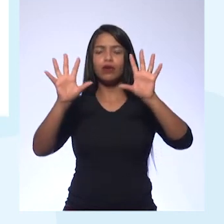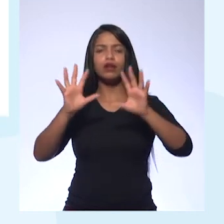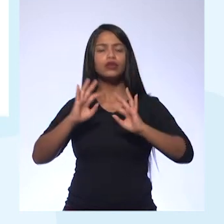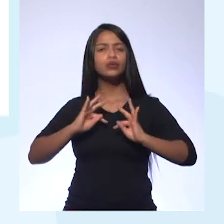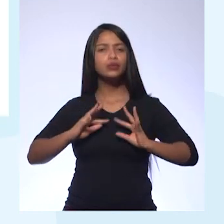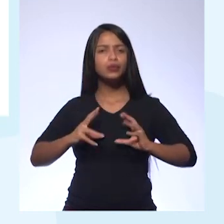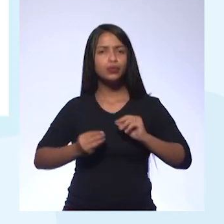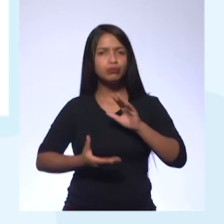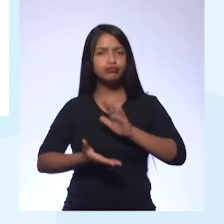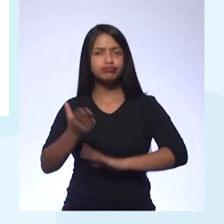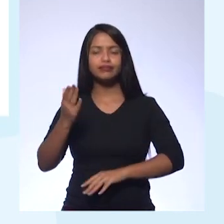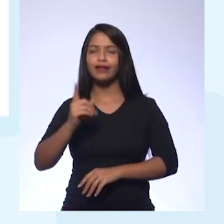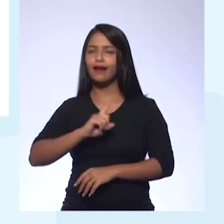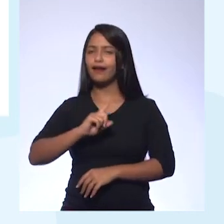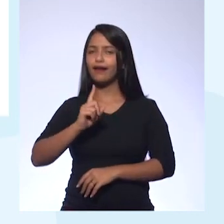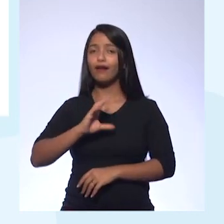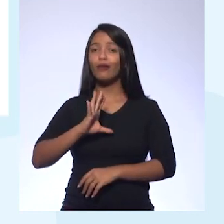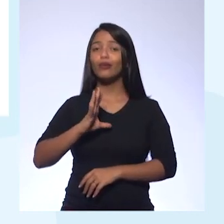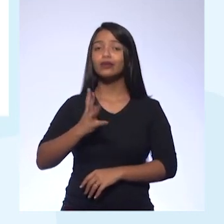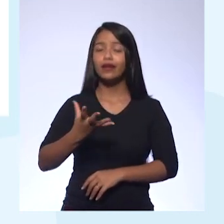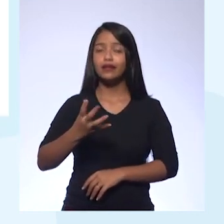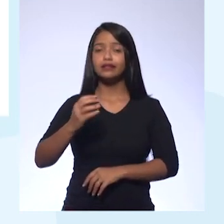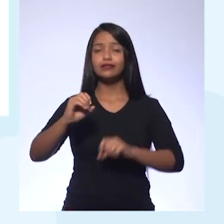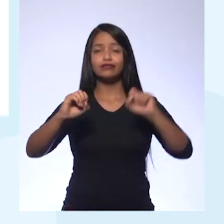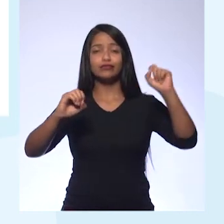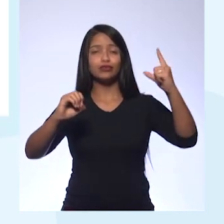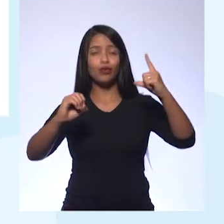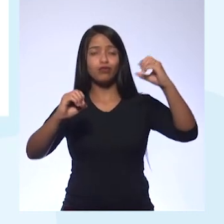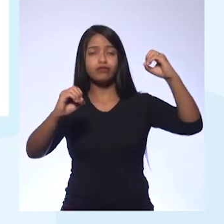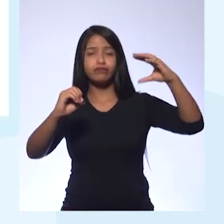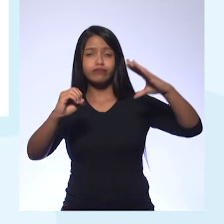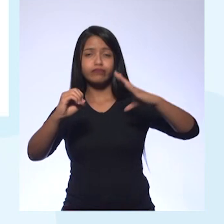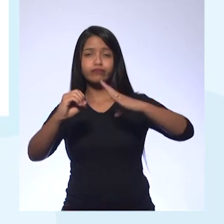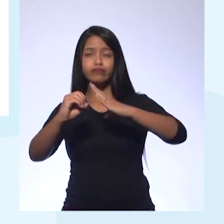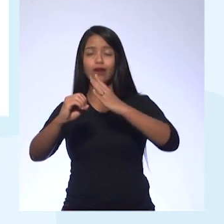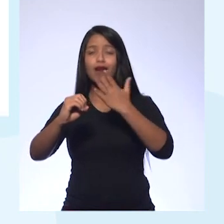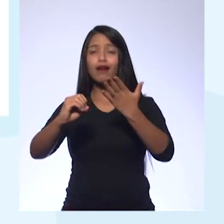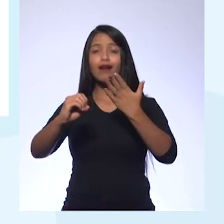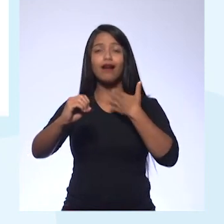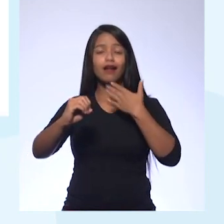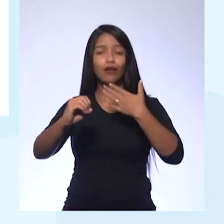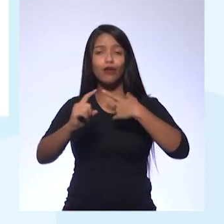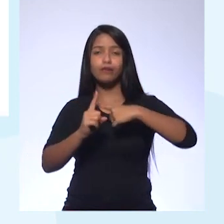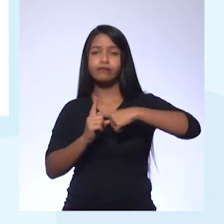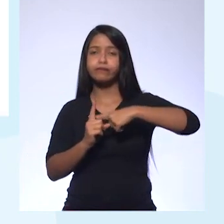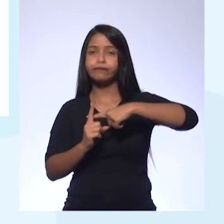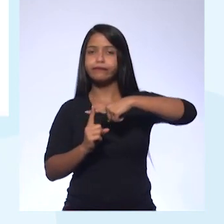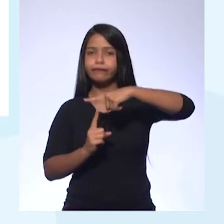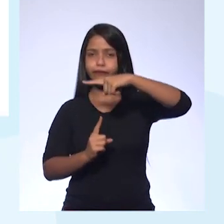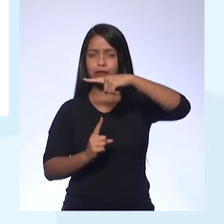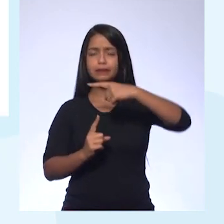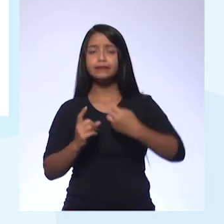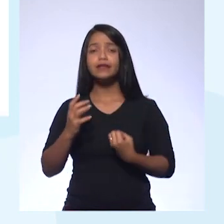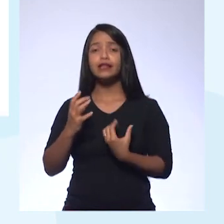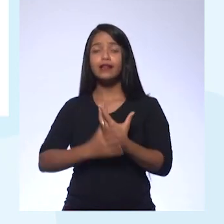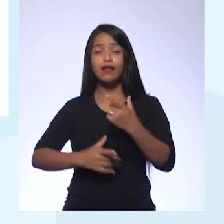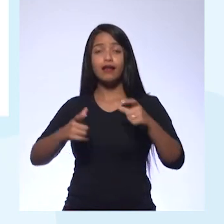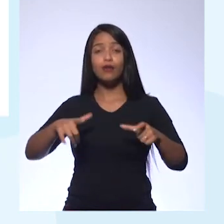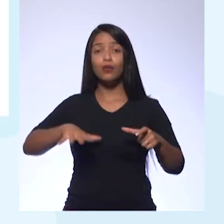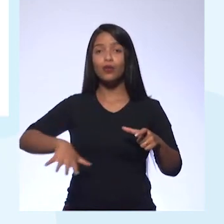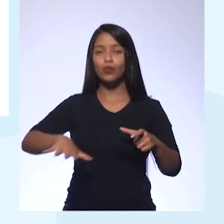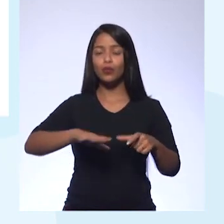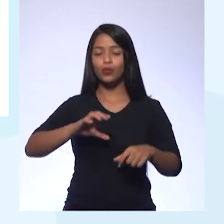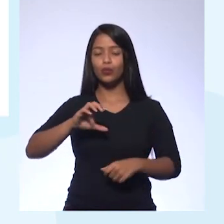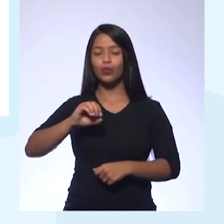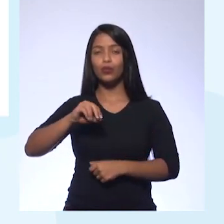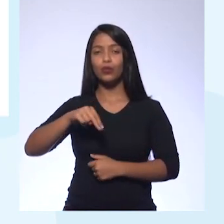tal, e esse aquecimento vai gerar também uma zona de convecção, várias zonas de convecção. E o que é isso? A gente pode representar aí o